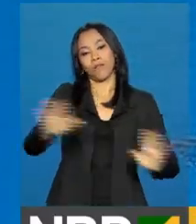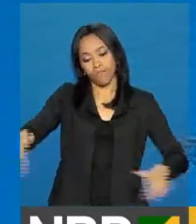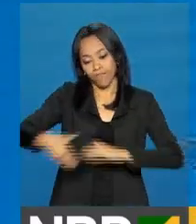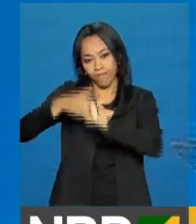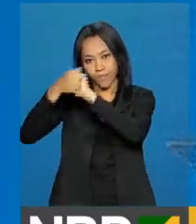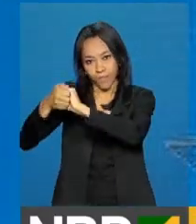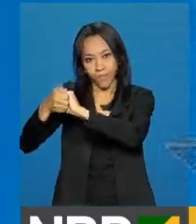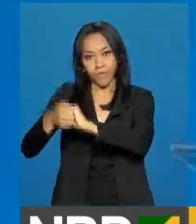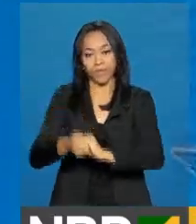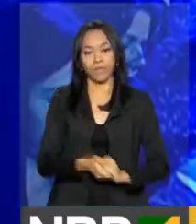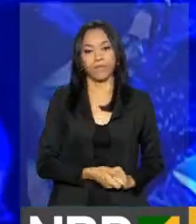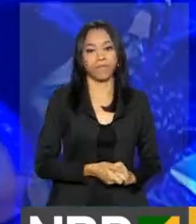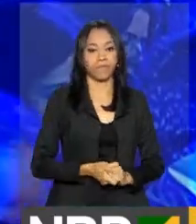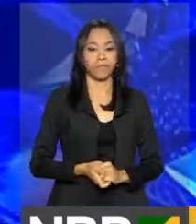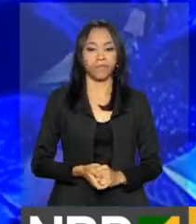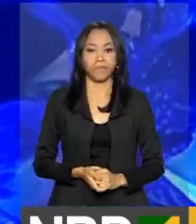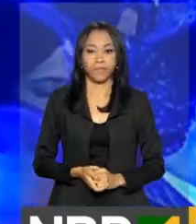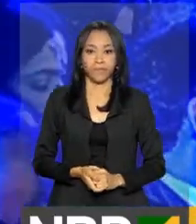cumprimentos.